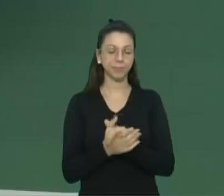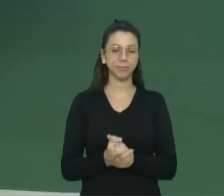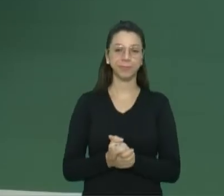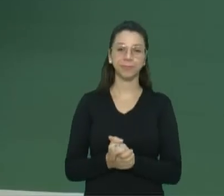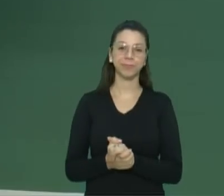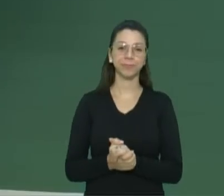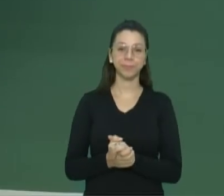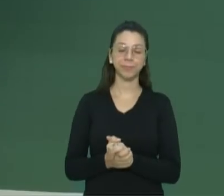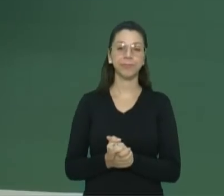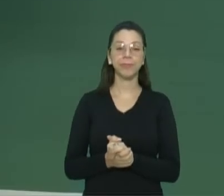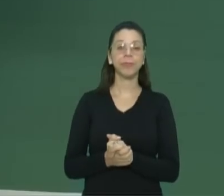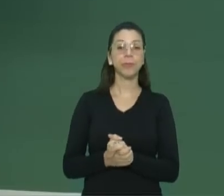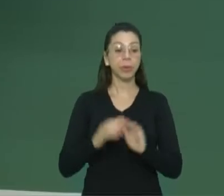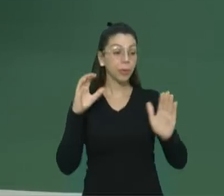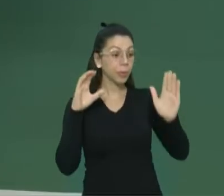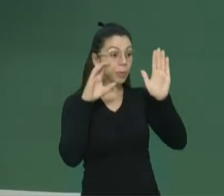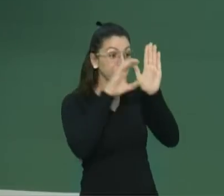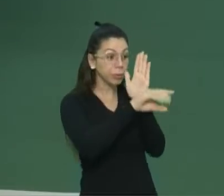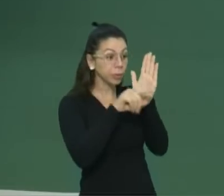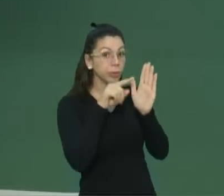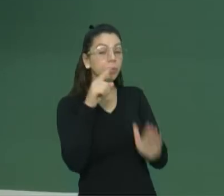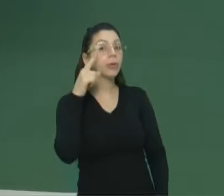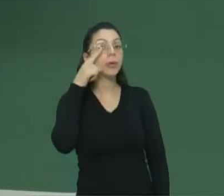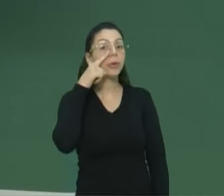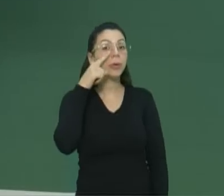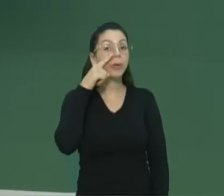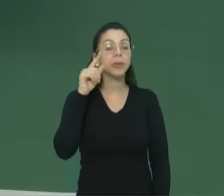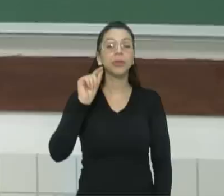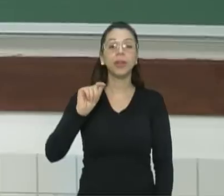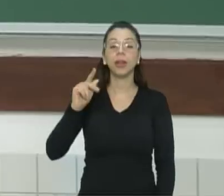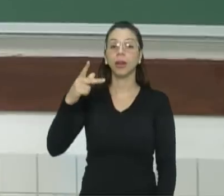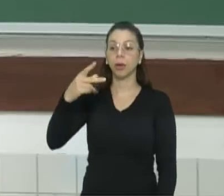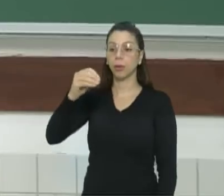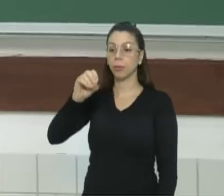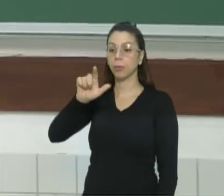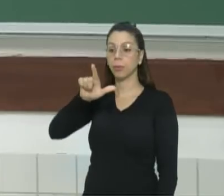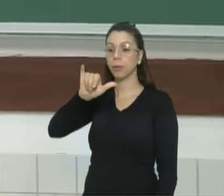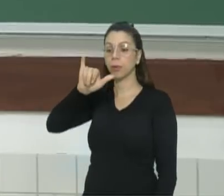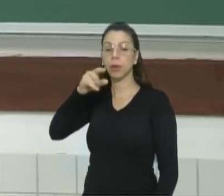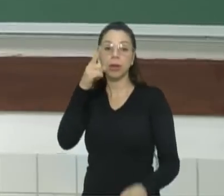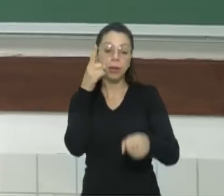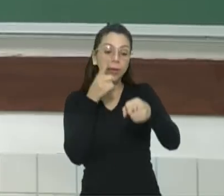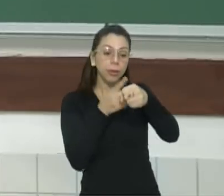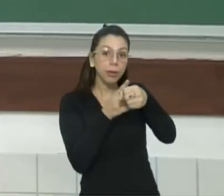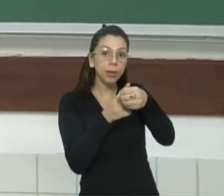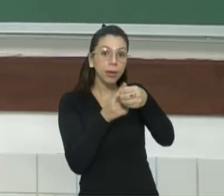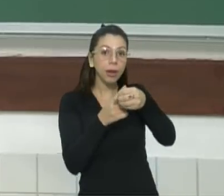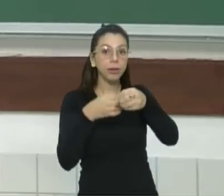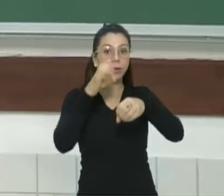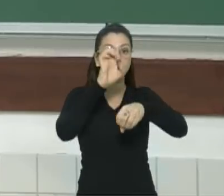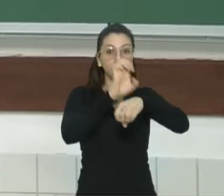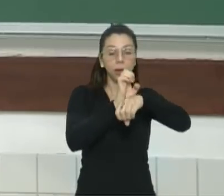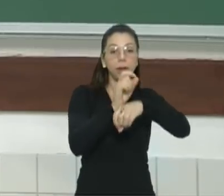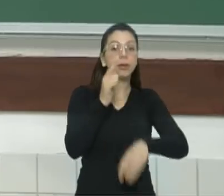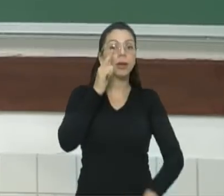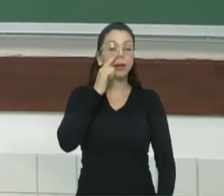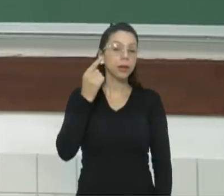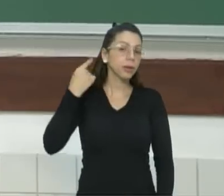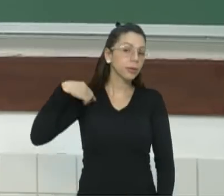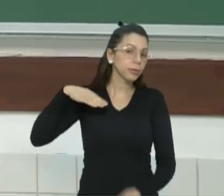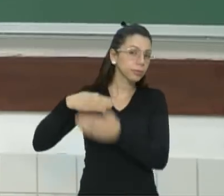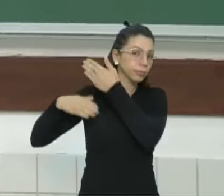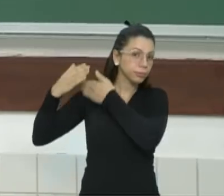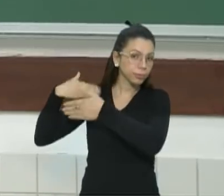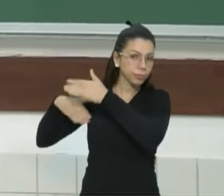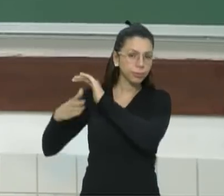nasce do conceito grego polis, cidade-estado grega antiga. Se você lembrar aí, você